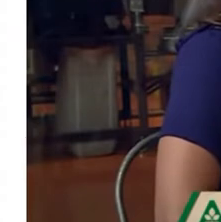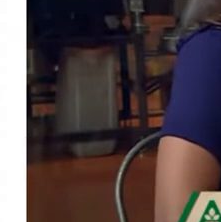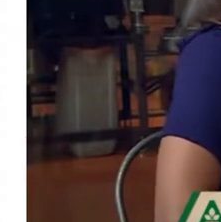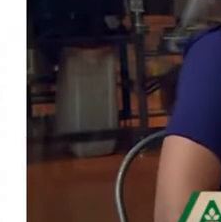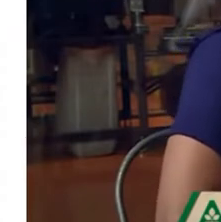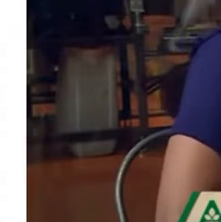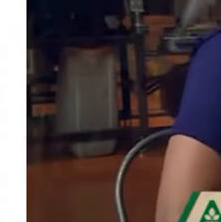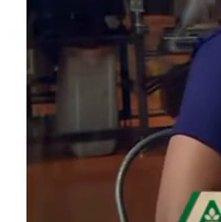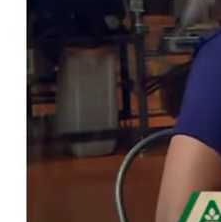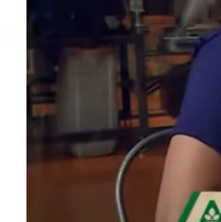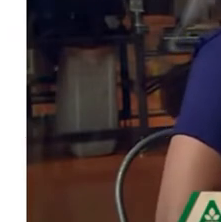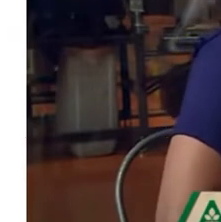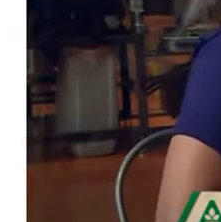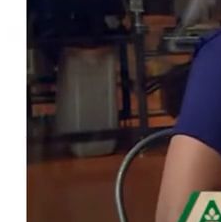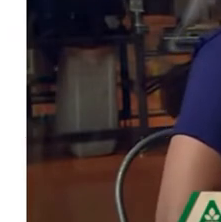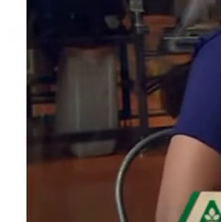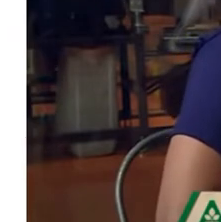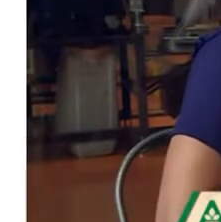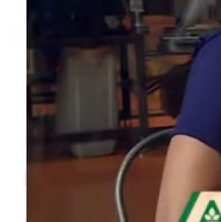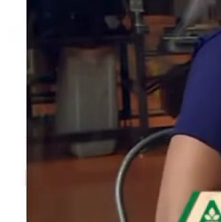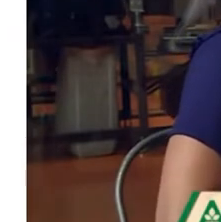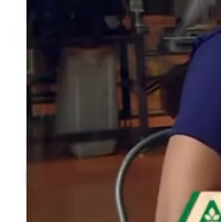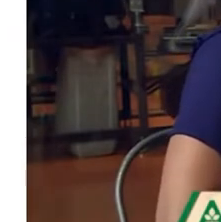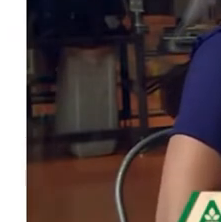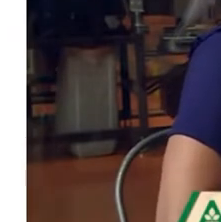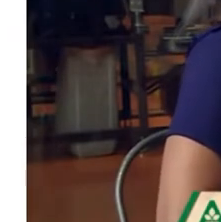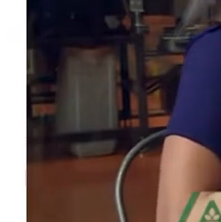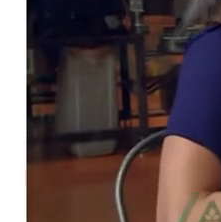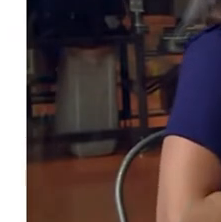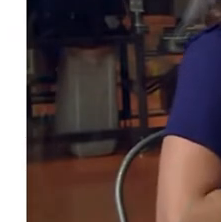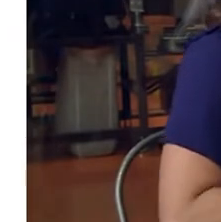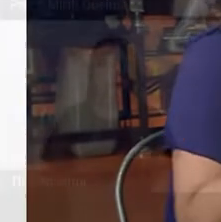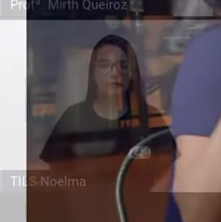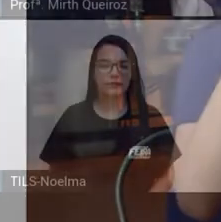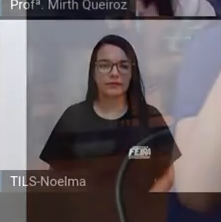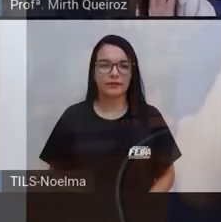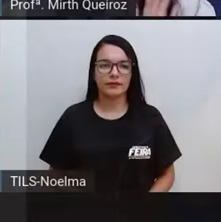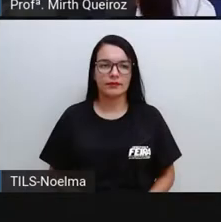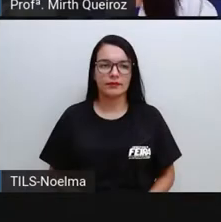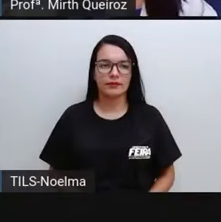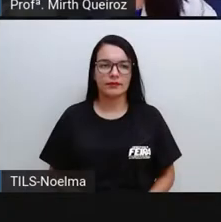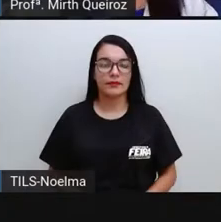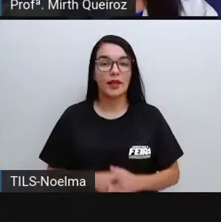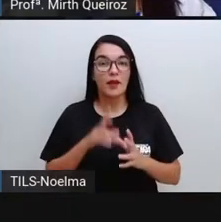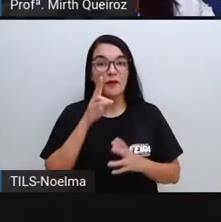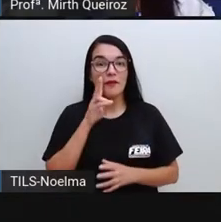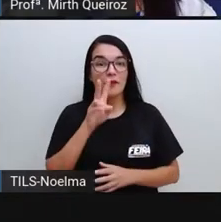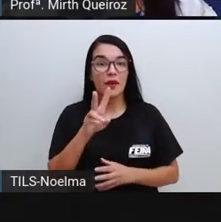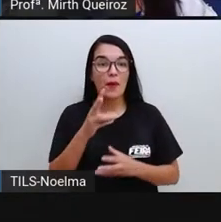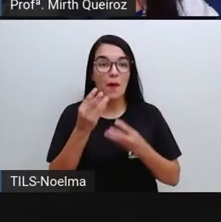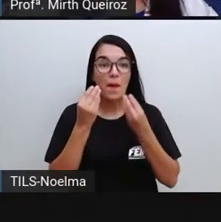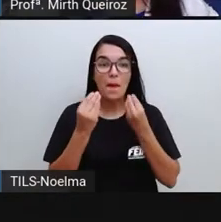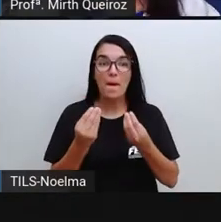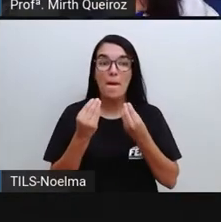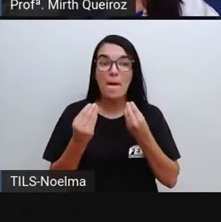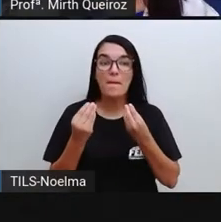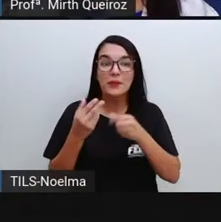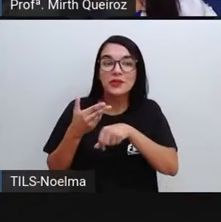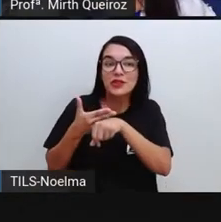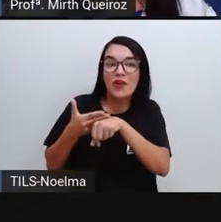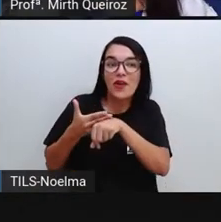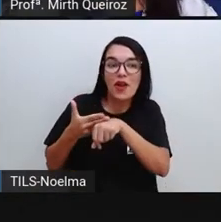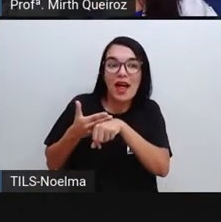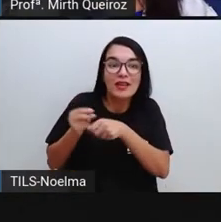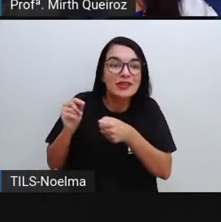cada vez mais intenso. Obrigada, Lucas. Parabéns pela sua produção. Obrigado. Muito bom. Obrigado. Viu só como é que o chocolate,